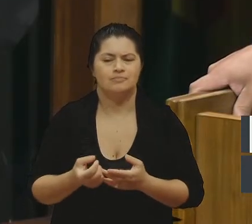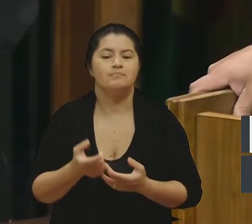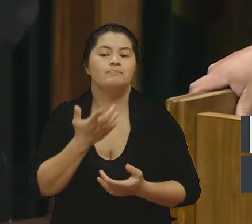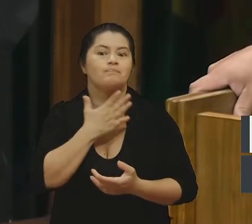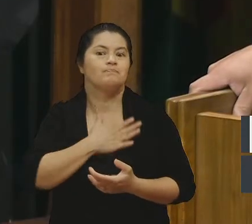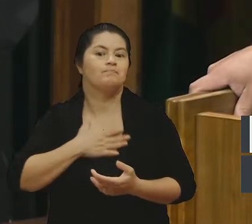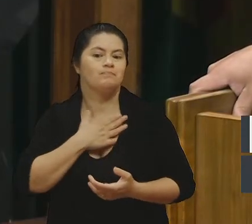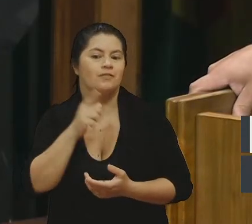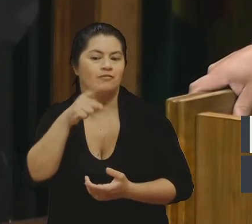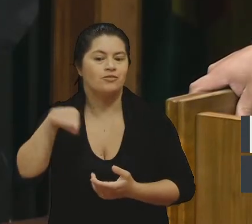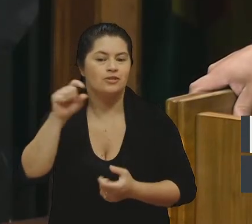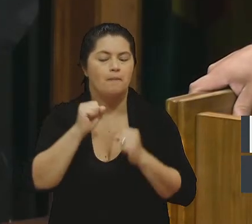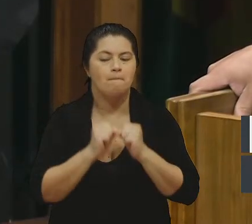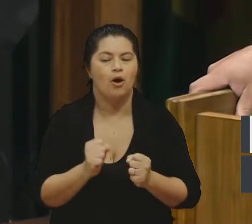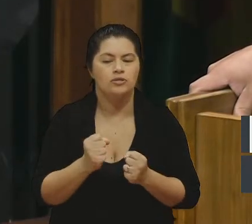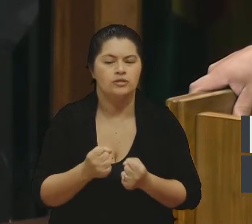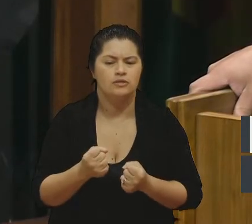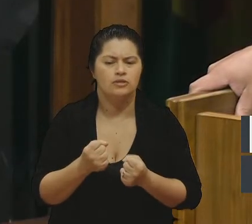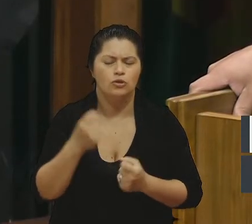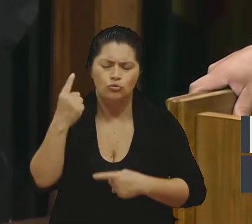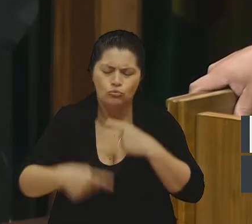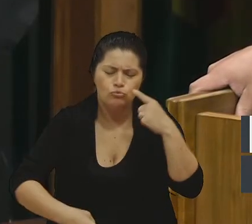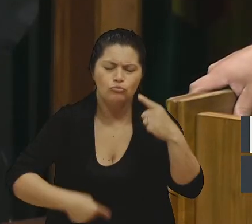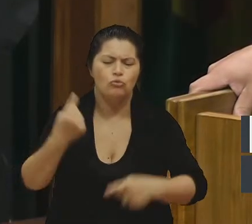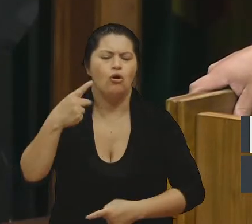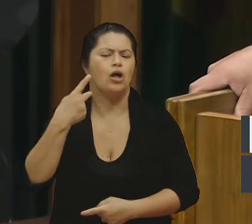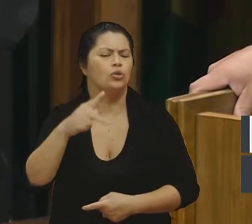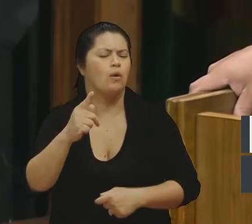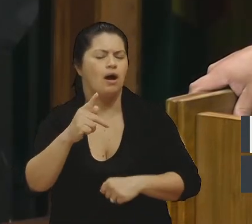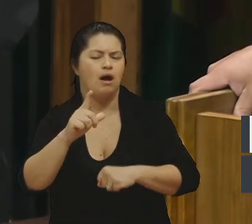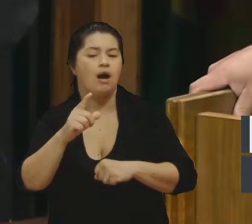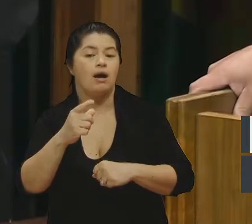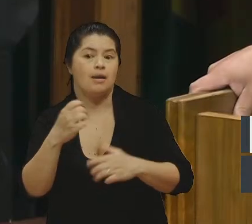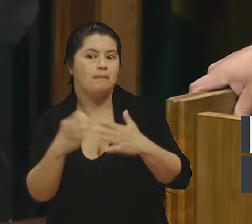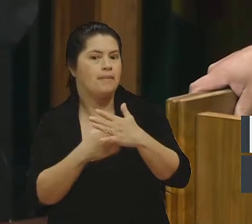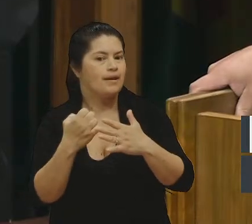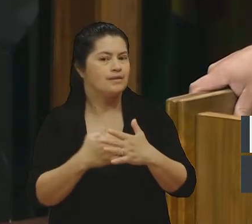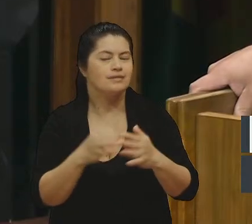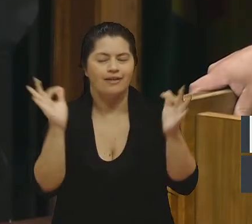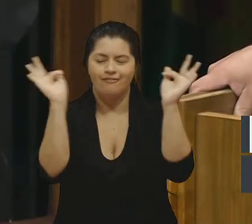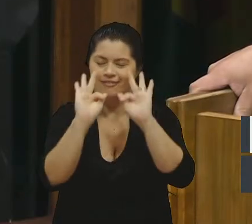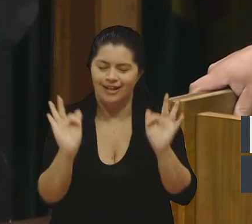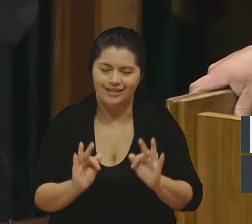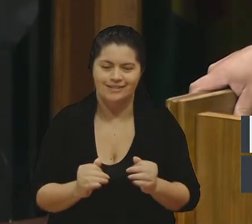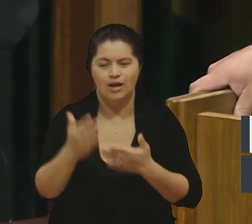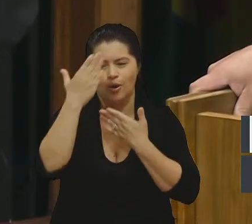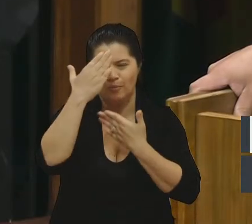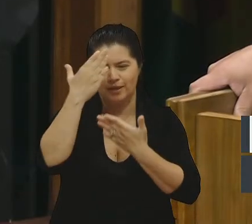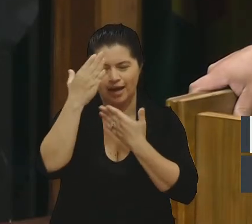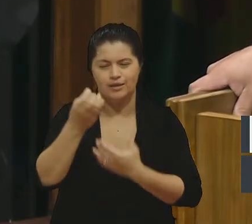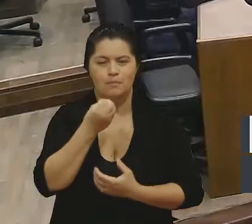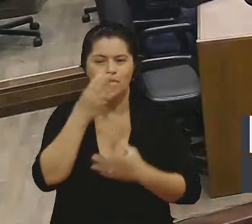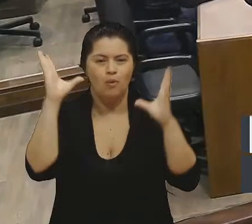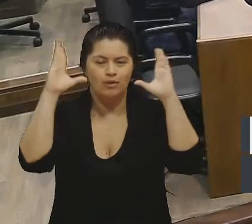mesmo que você possa prosperar na sua atividade e que você possa ser feliz, principalmente, tá bom? Obrigado, boa noite.